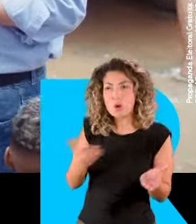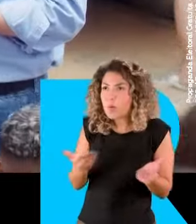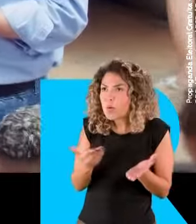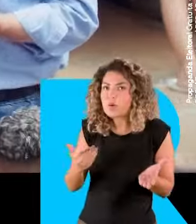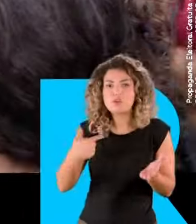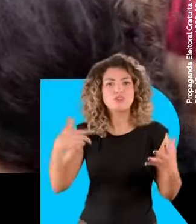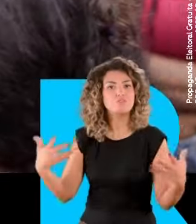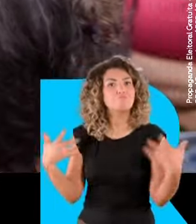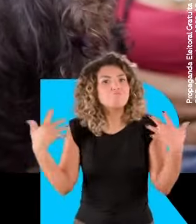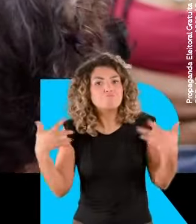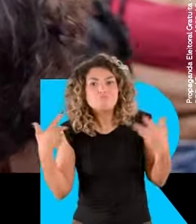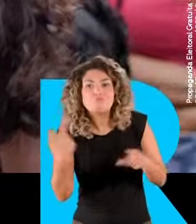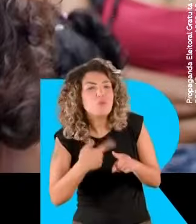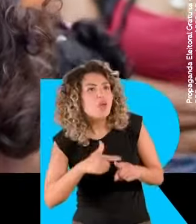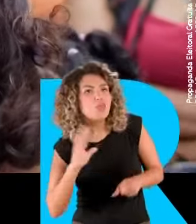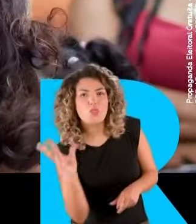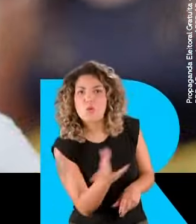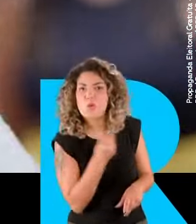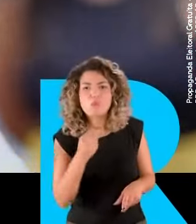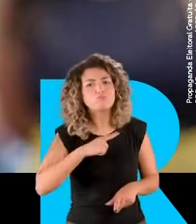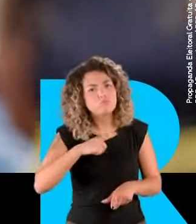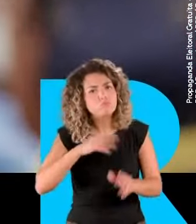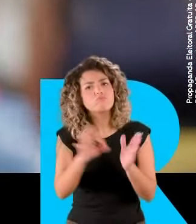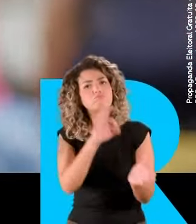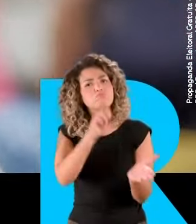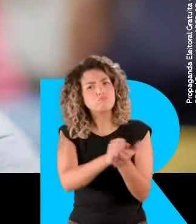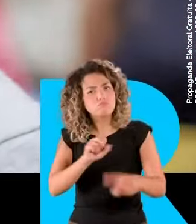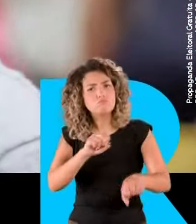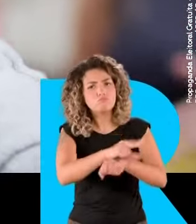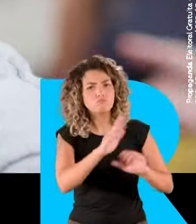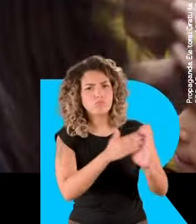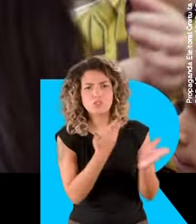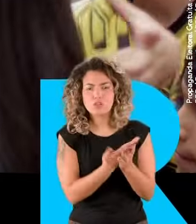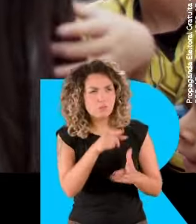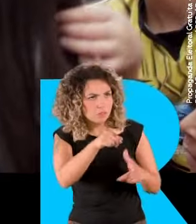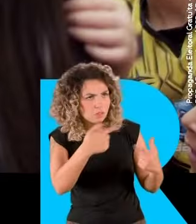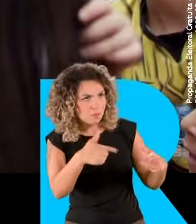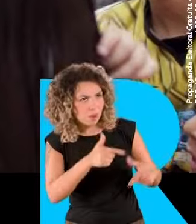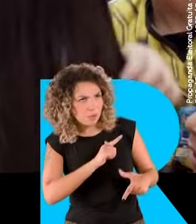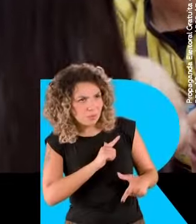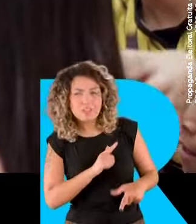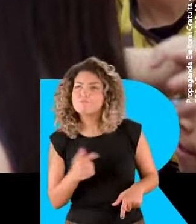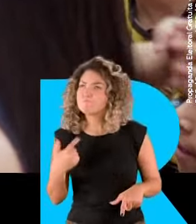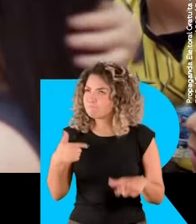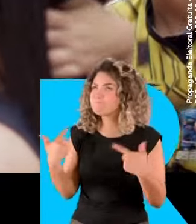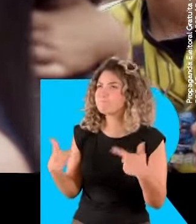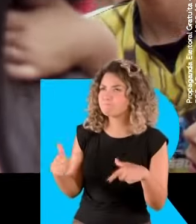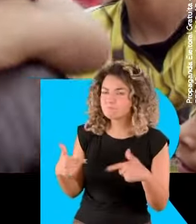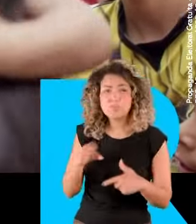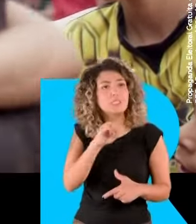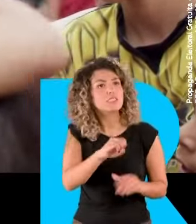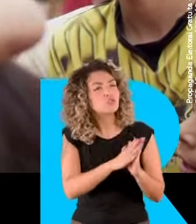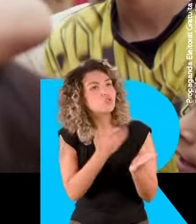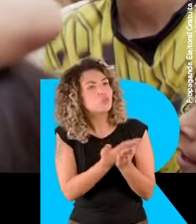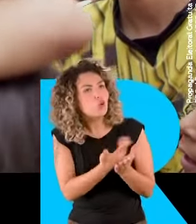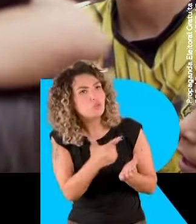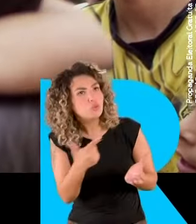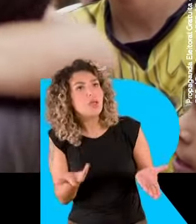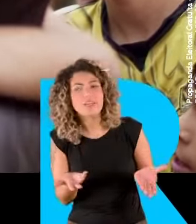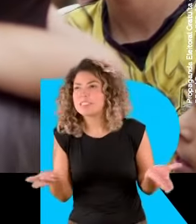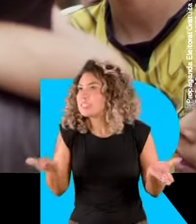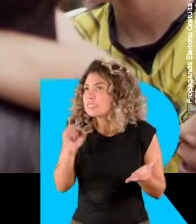creches hoje a gente tem uma alegria enorme, porque tem vaga de creche para todas as crianças da cidade de São Paulo. E você trabalha? Trabalho. É. E se ele não tivesse creche? Tem